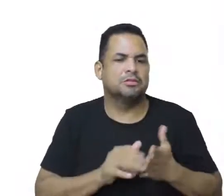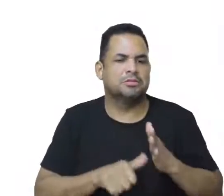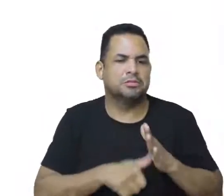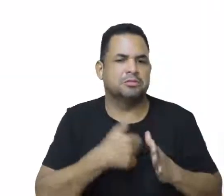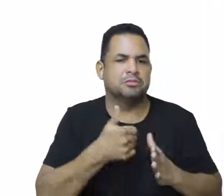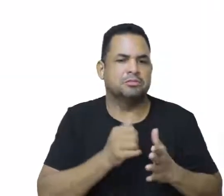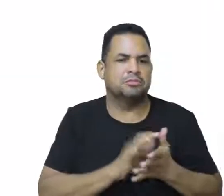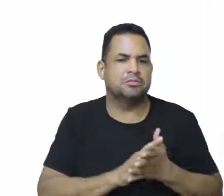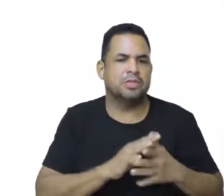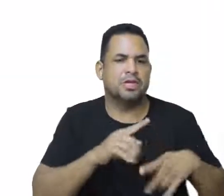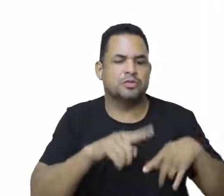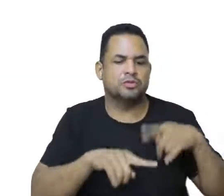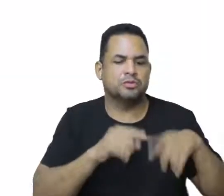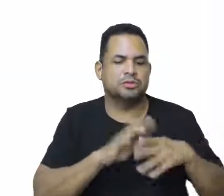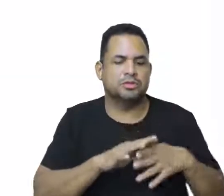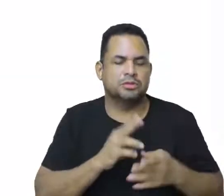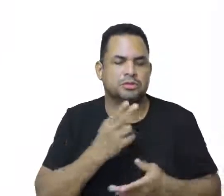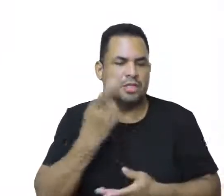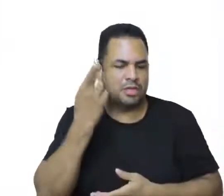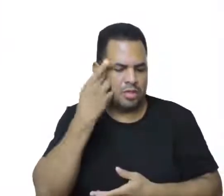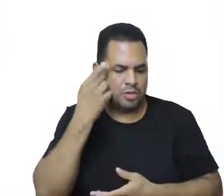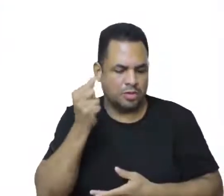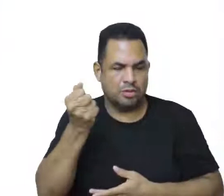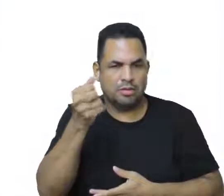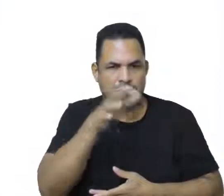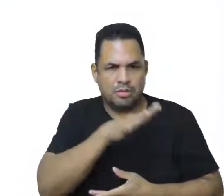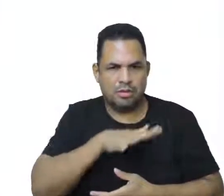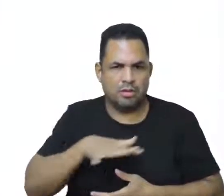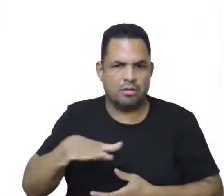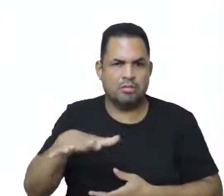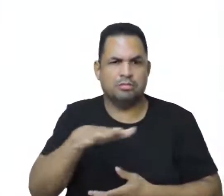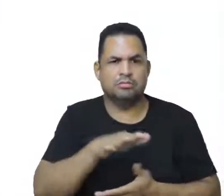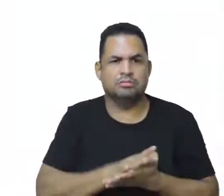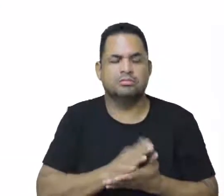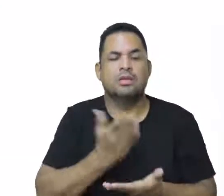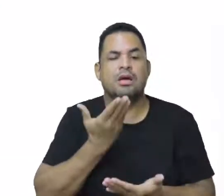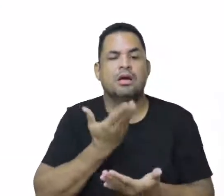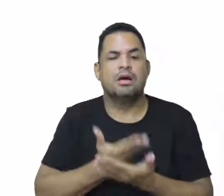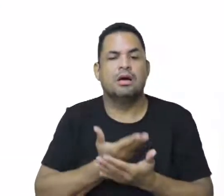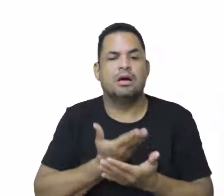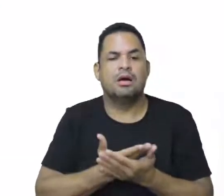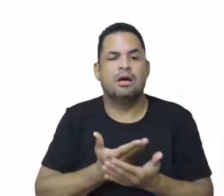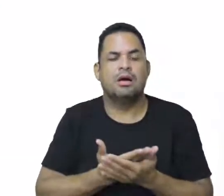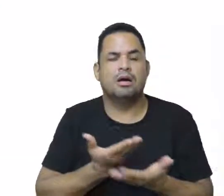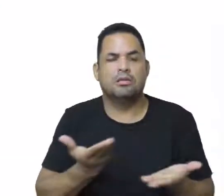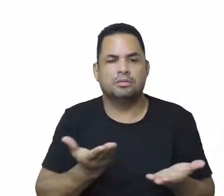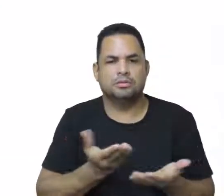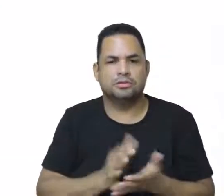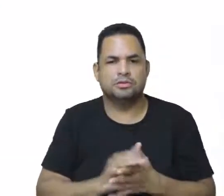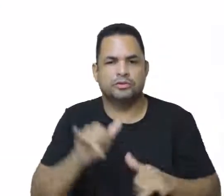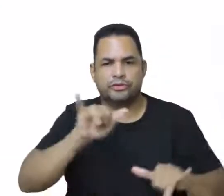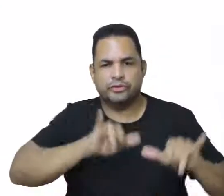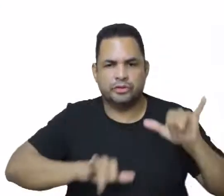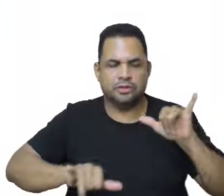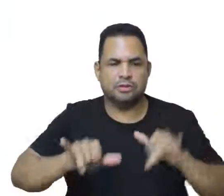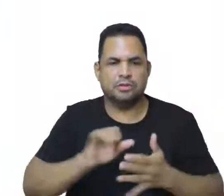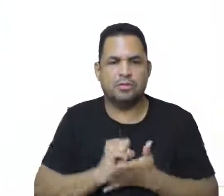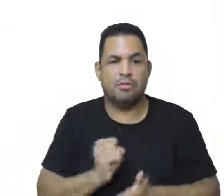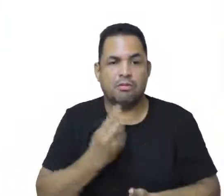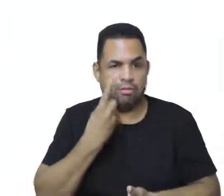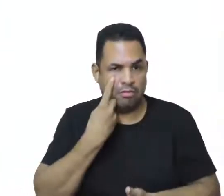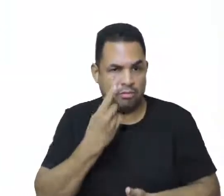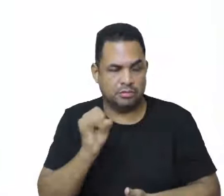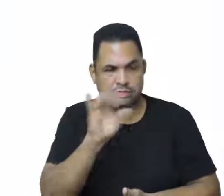da atmosfera. Aula novamente de química. Olha essa imagem. Olha